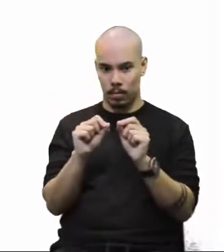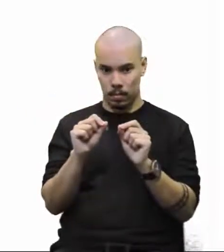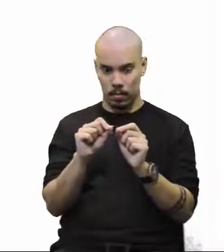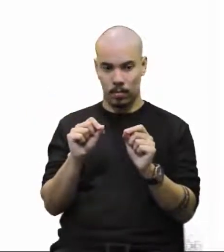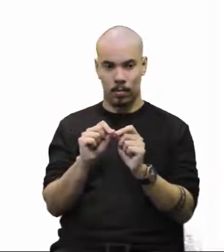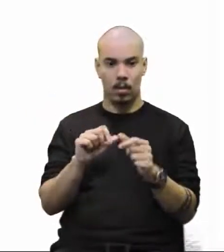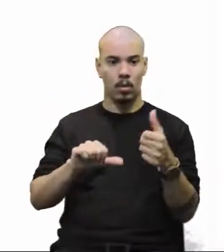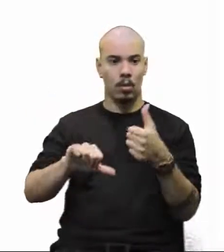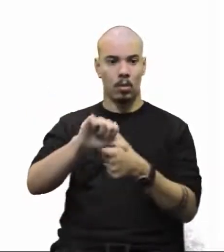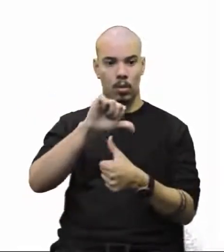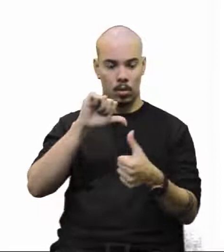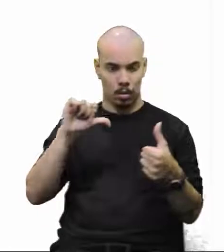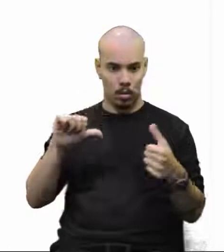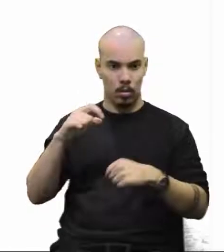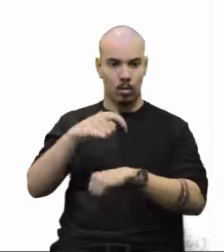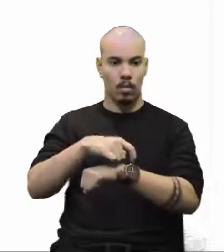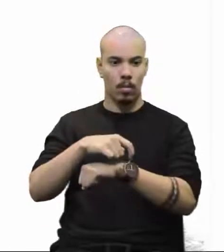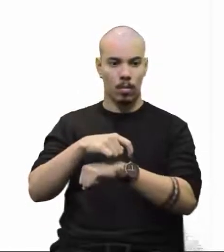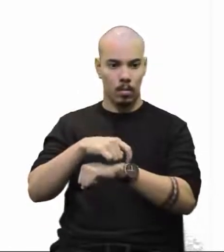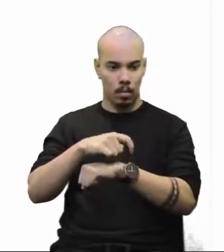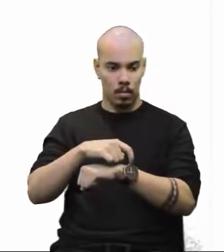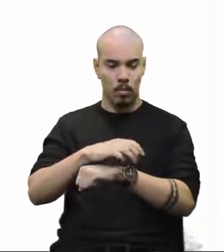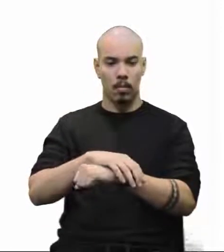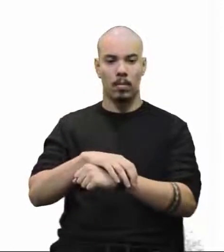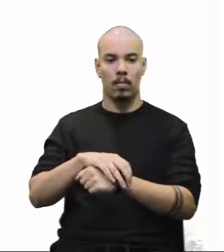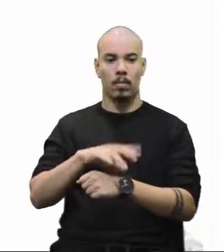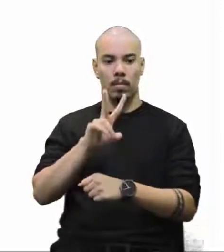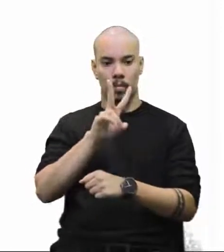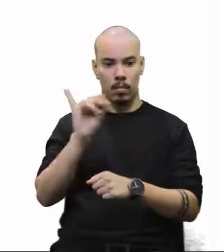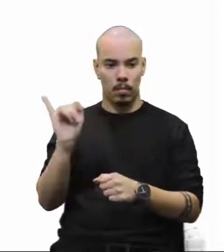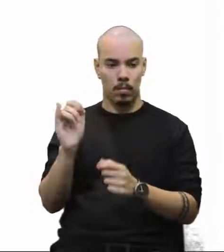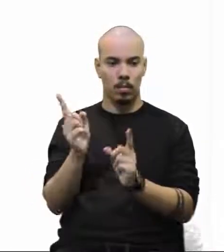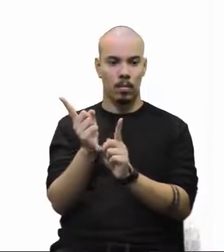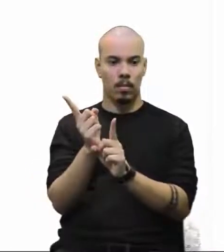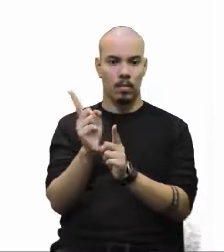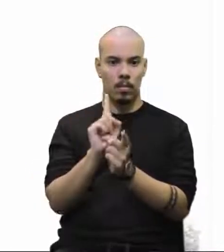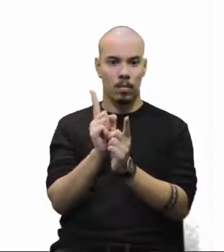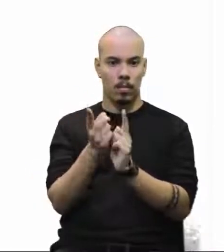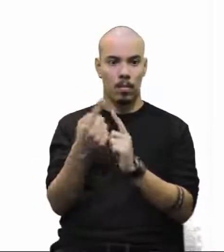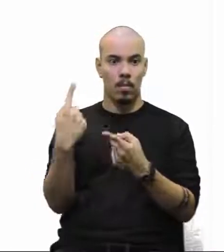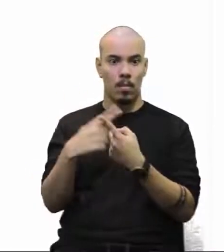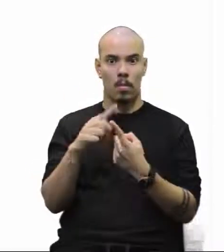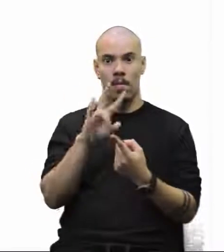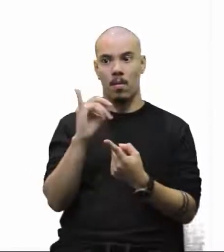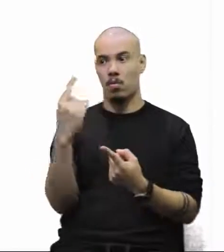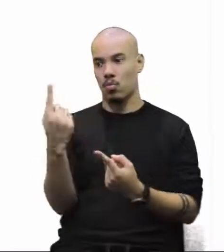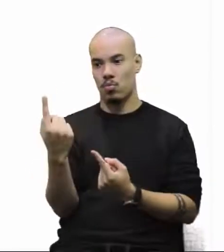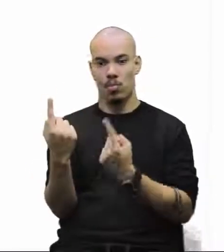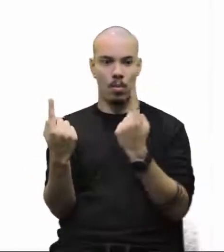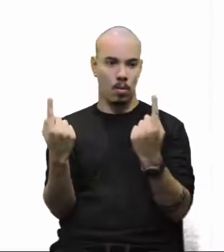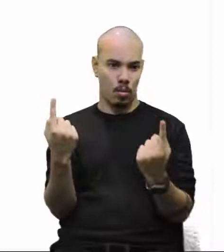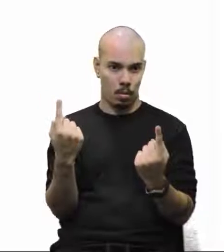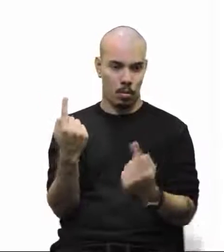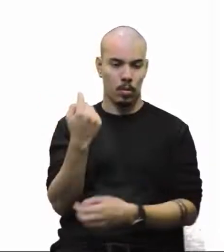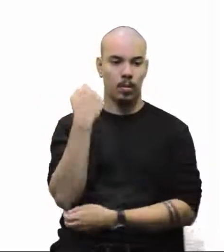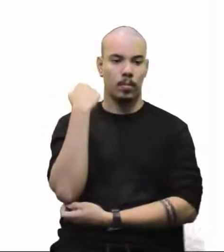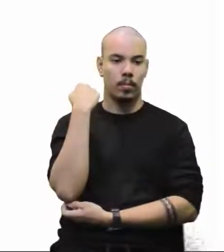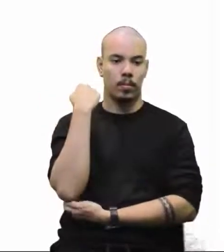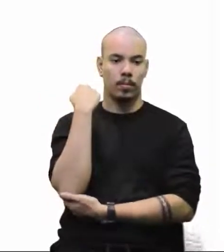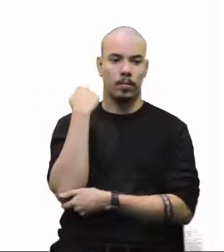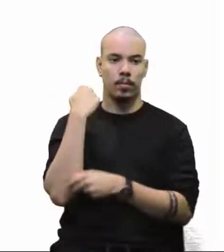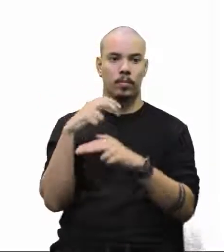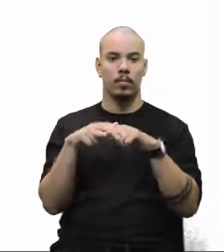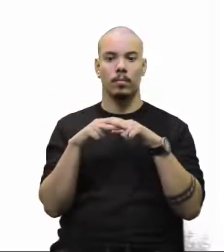troque exatamente no momento nulo e ele já continue a rotação, porque ele vai sair de um lado para o outro. E no outro,